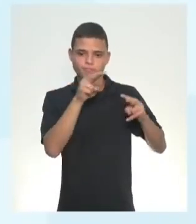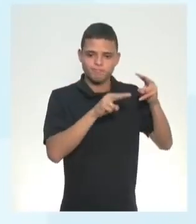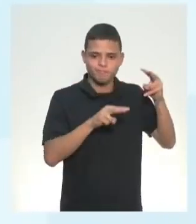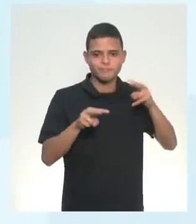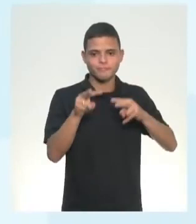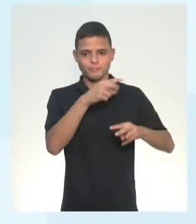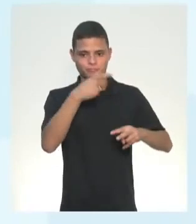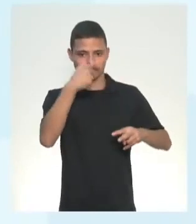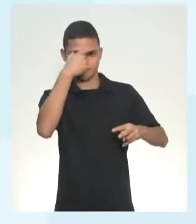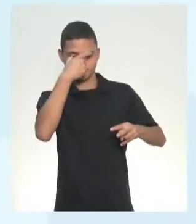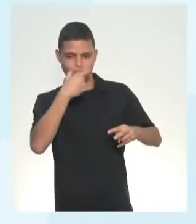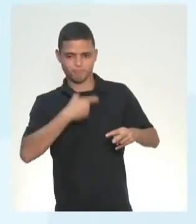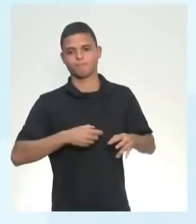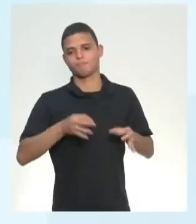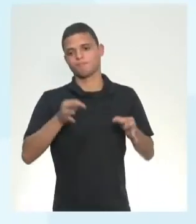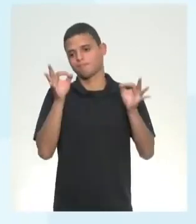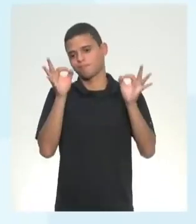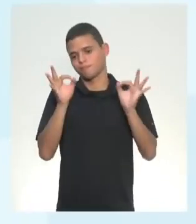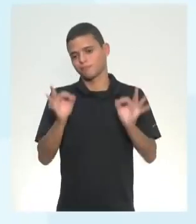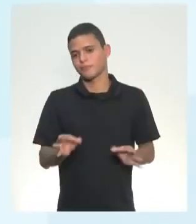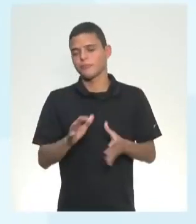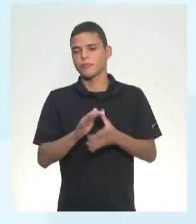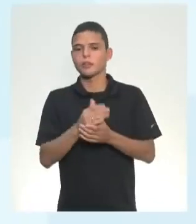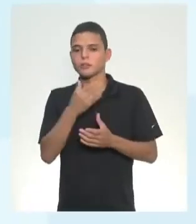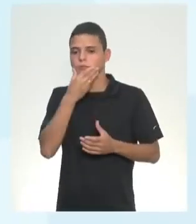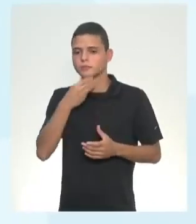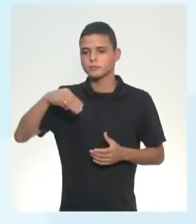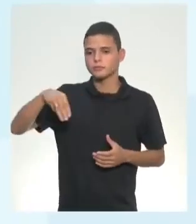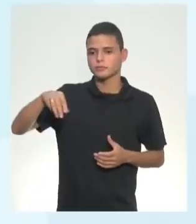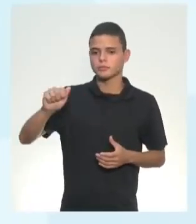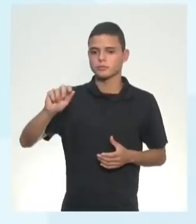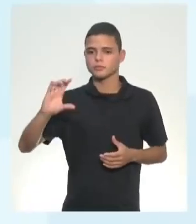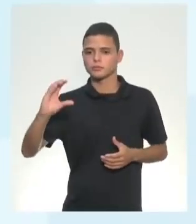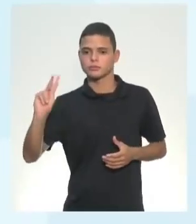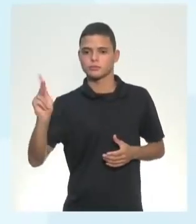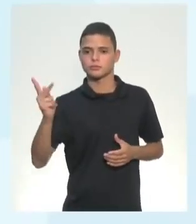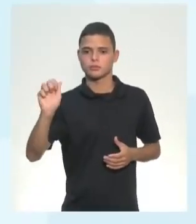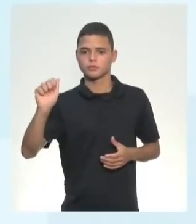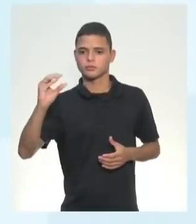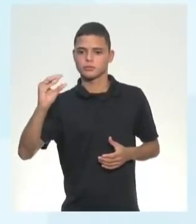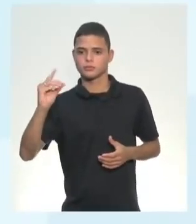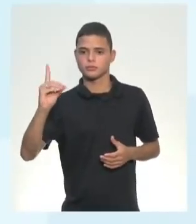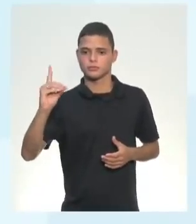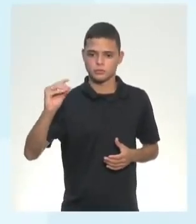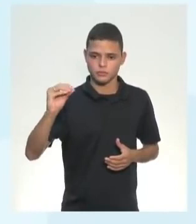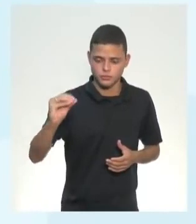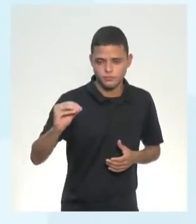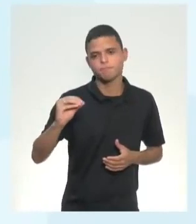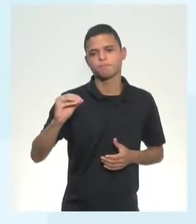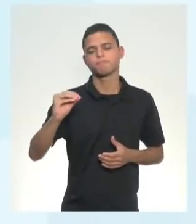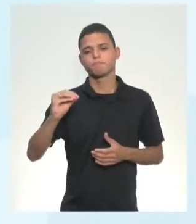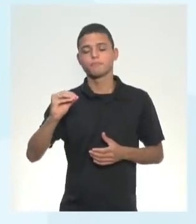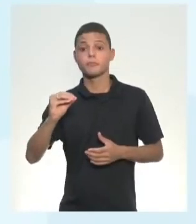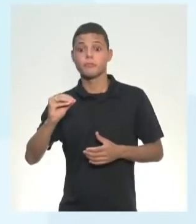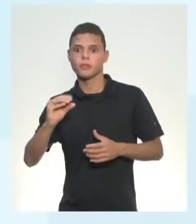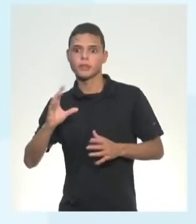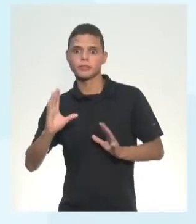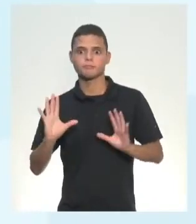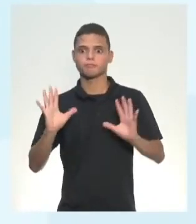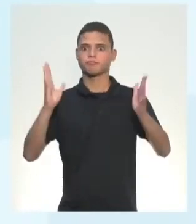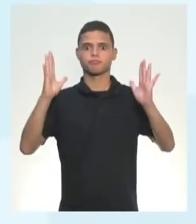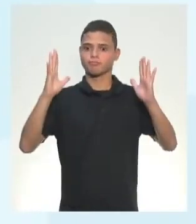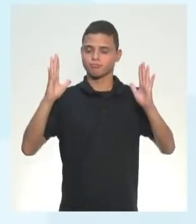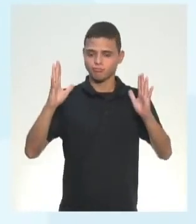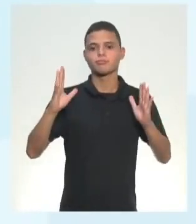então eu tenho aqui. O Machado de Assis, não, tá? Foi um recorte só que o Mauro fez aqui para dar um glow na aula. Só para a gente